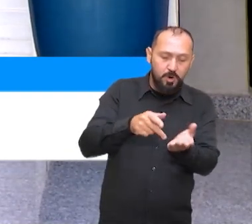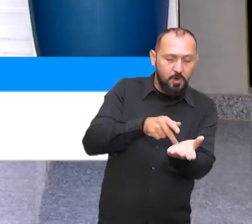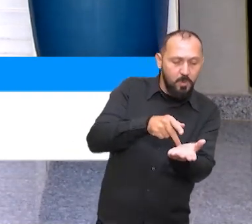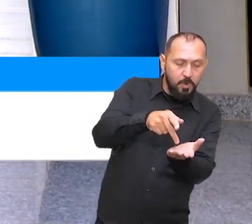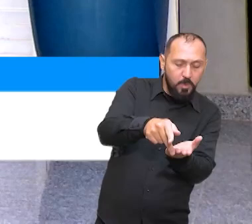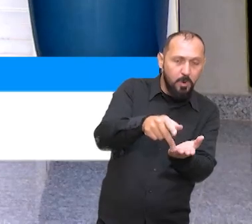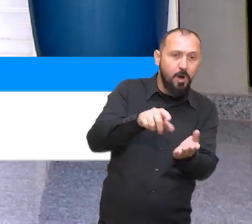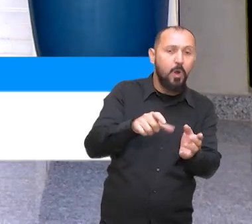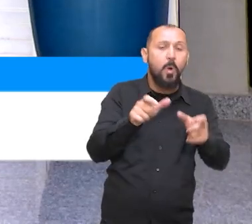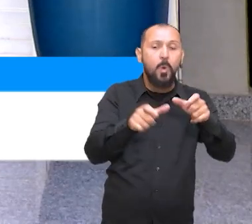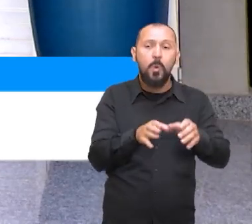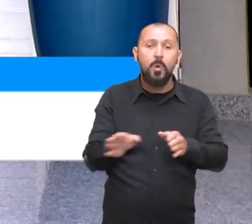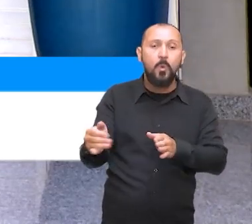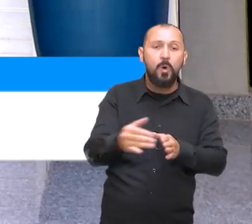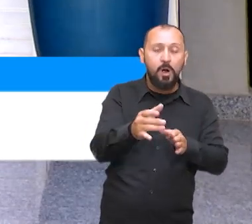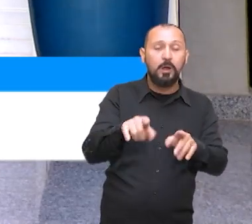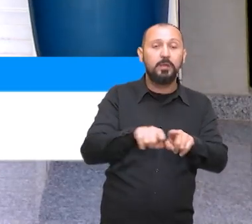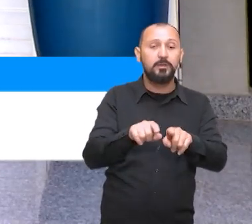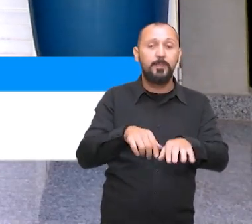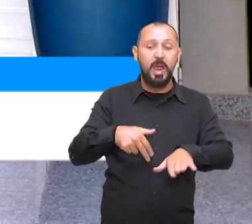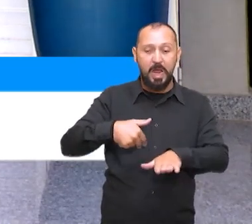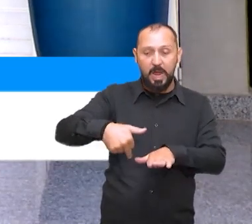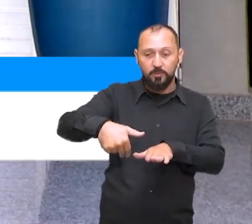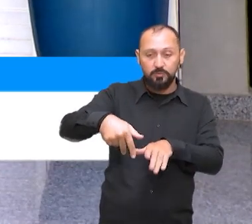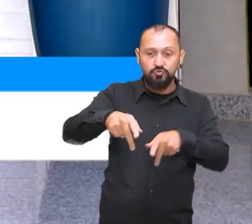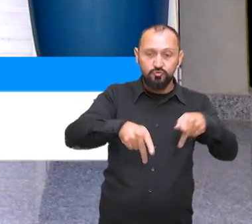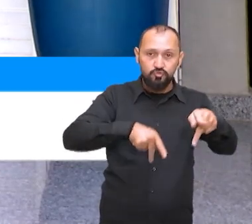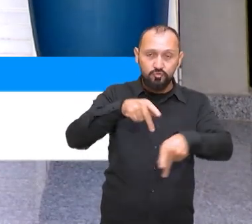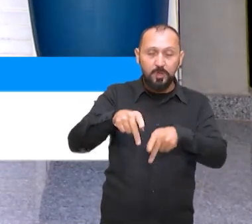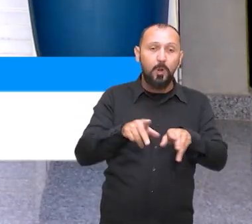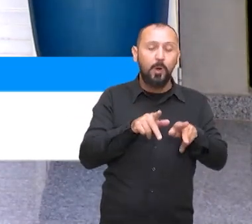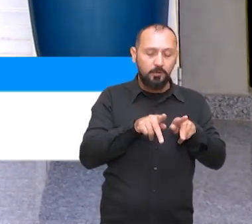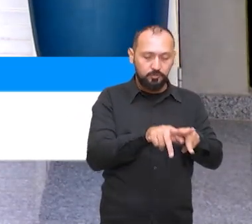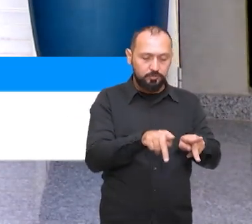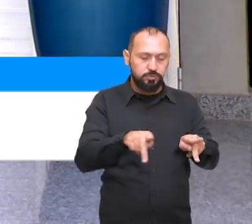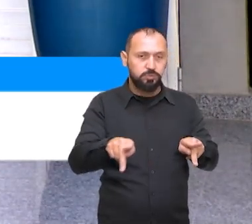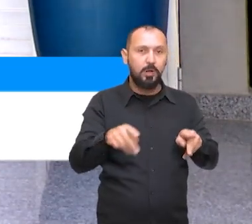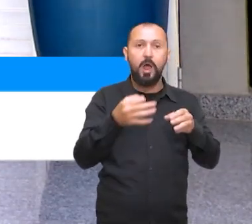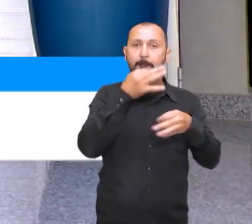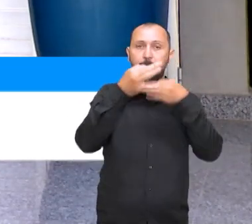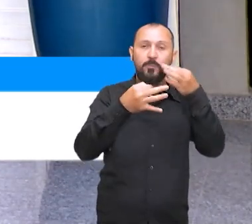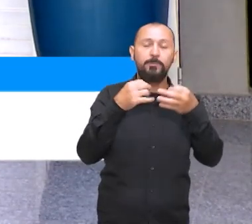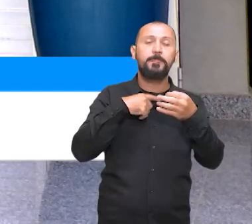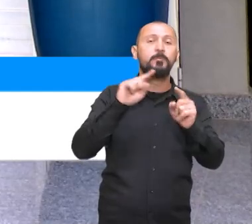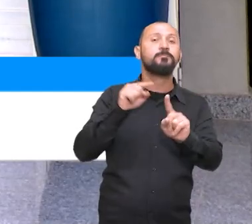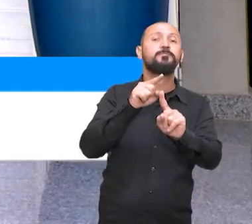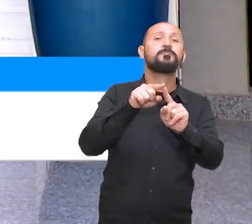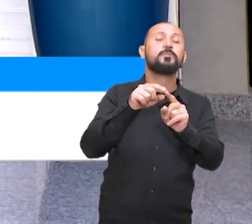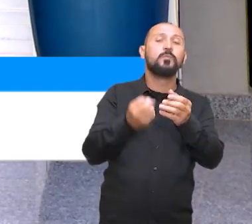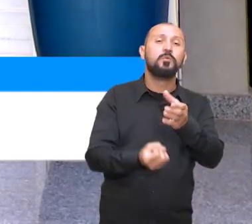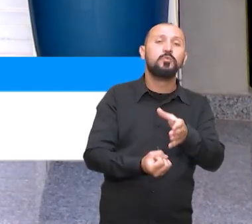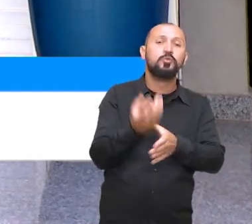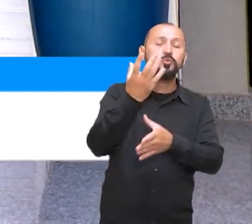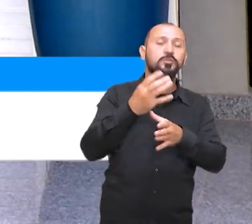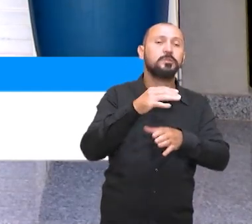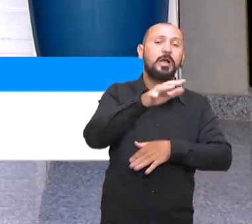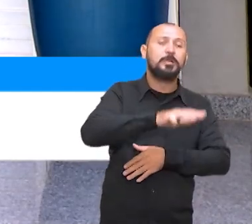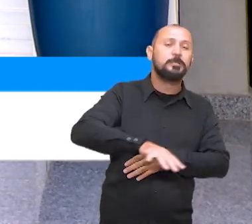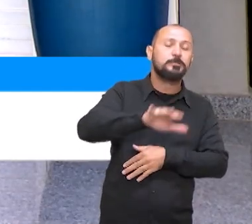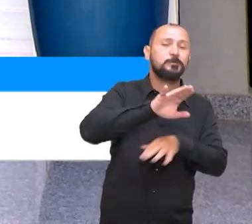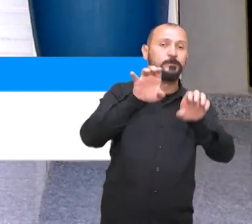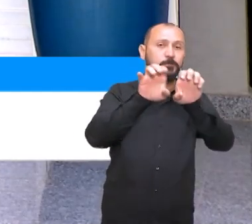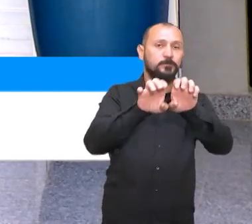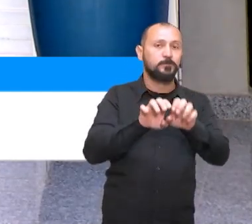ciclofaixas, ciclorotas, calçadas compartilhadas e bicicletários. A proposição tem o intuito de implementar toda